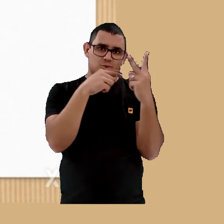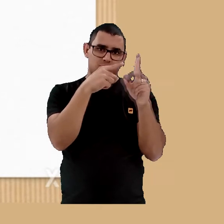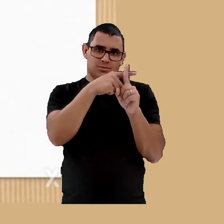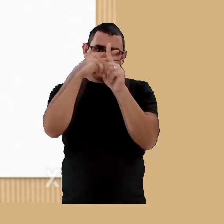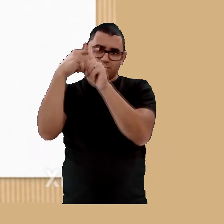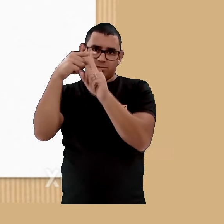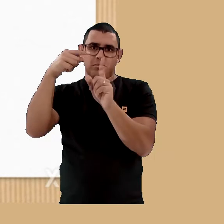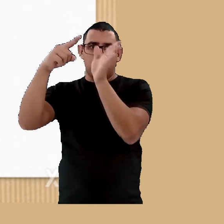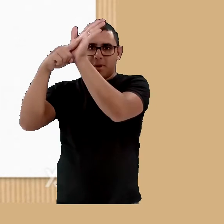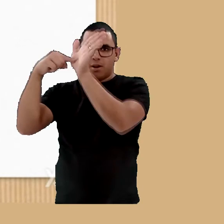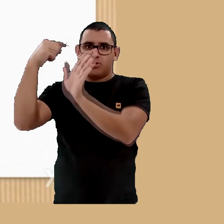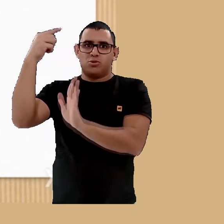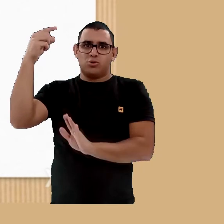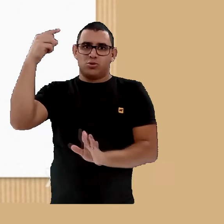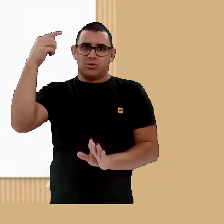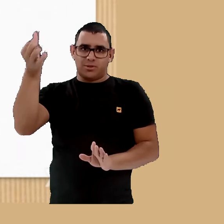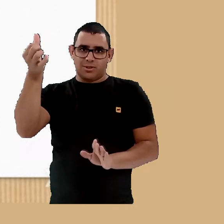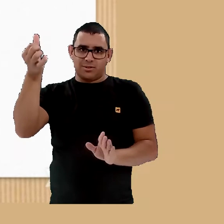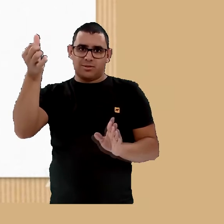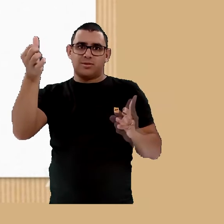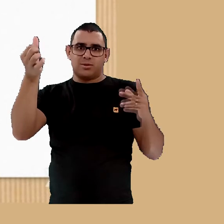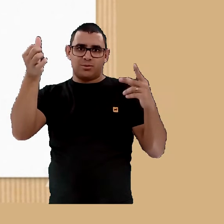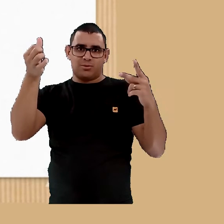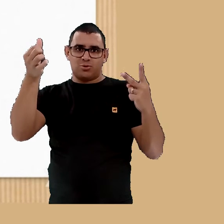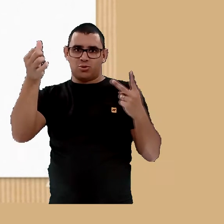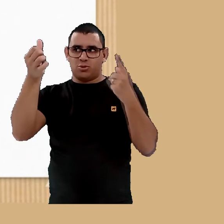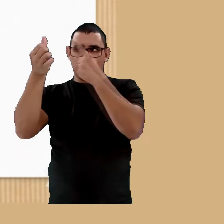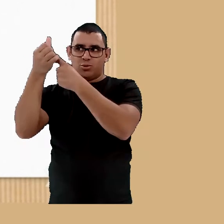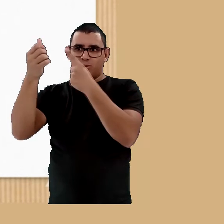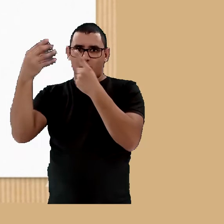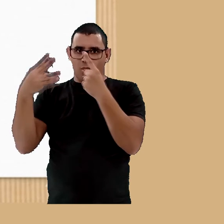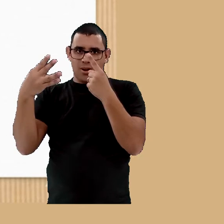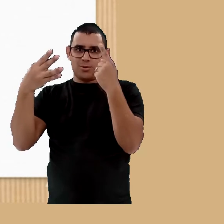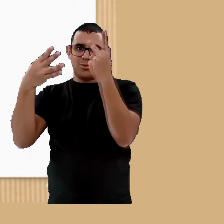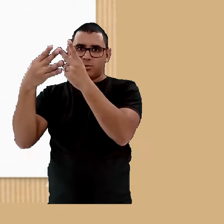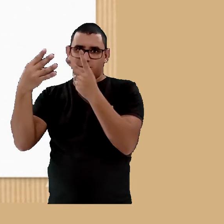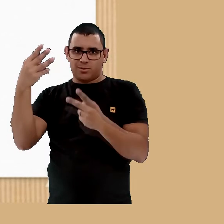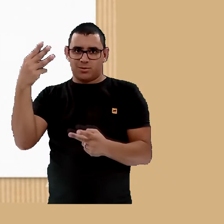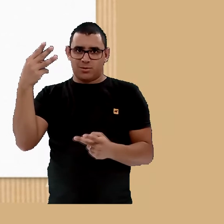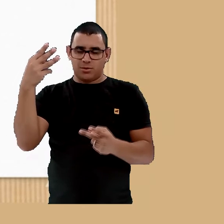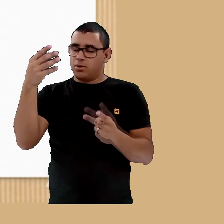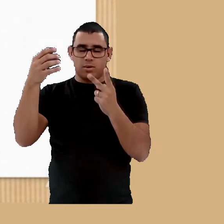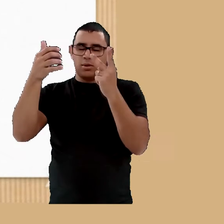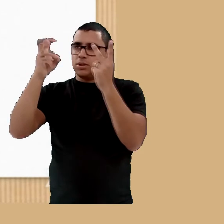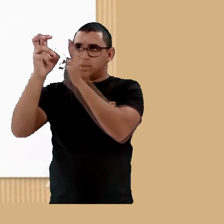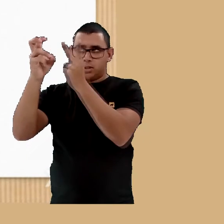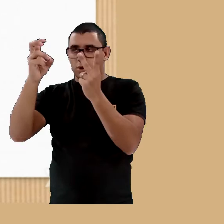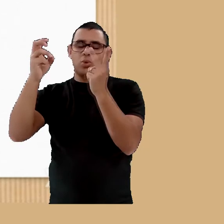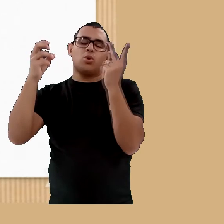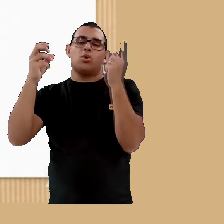0,03 vezes 1, 0,03. Mais 0,03 vezes